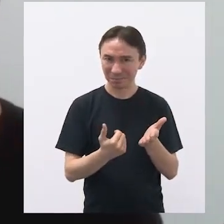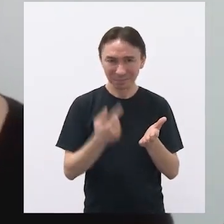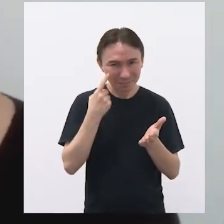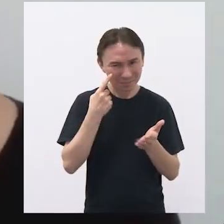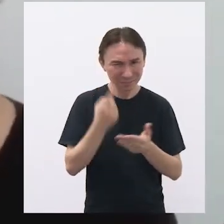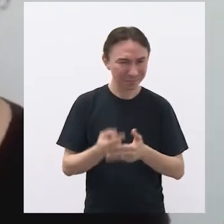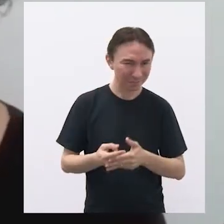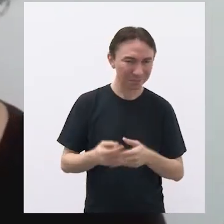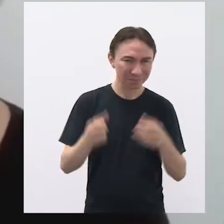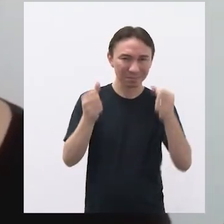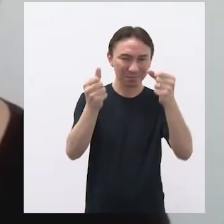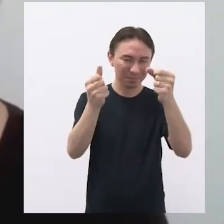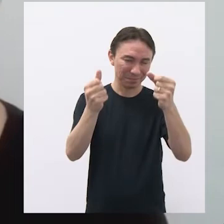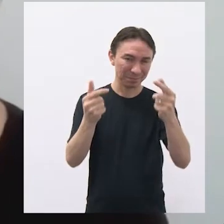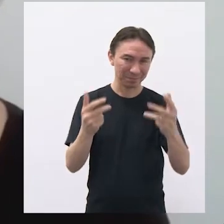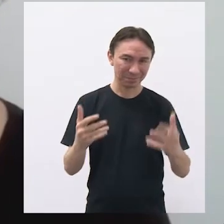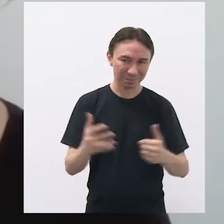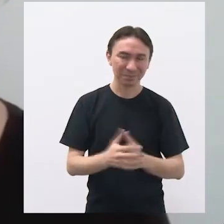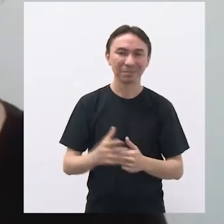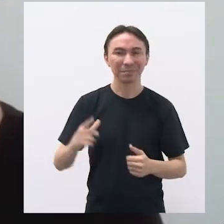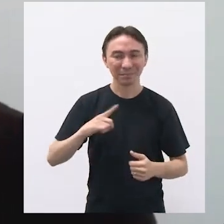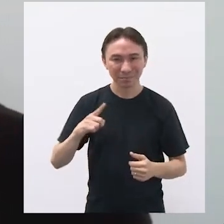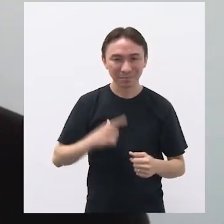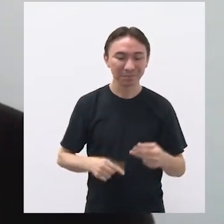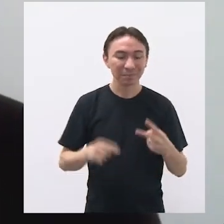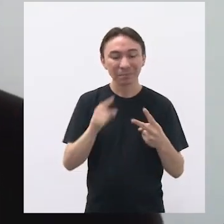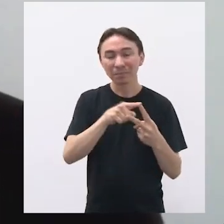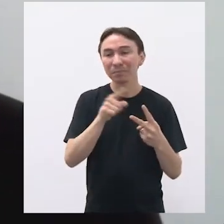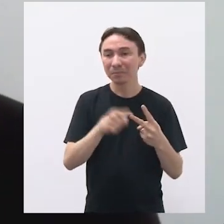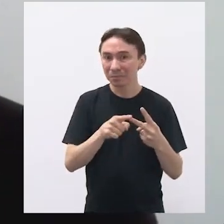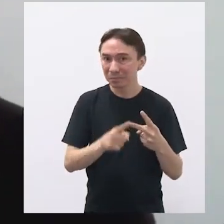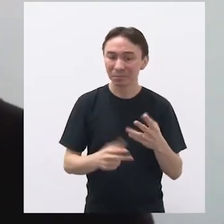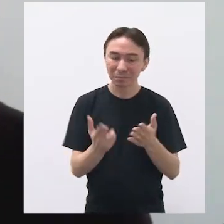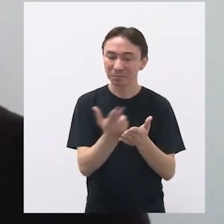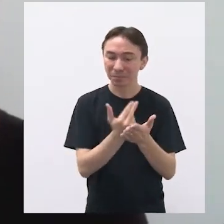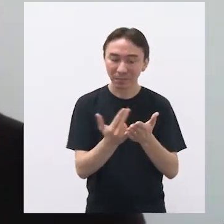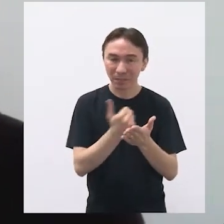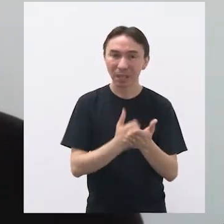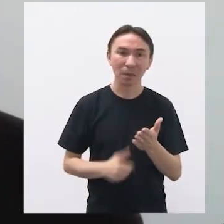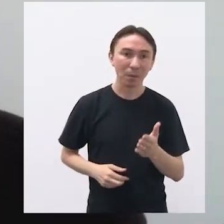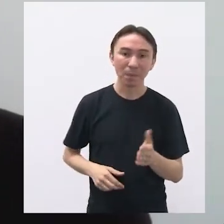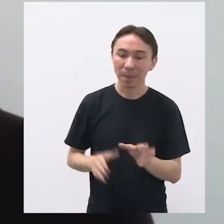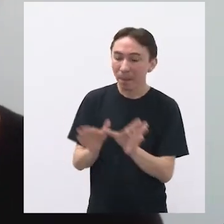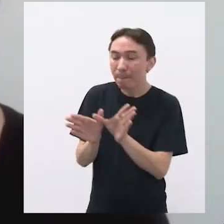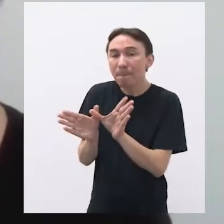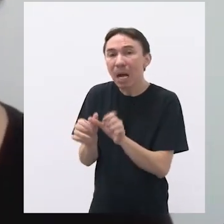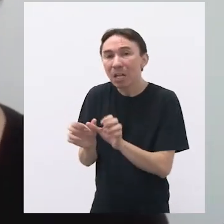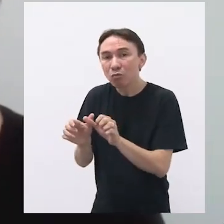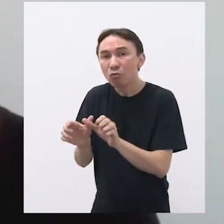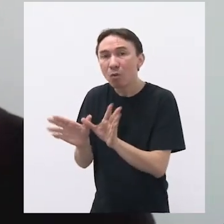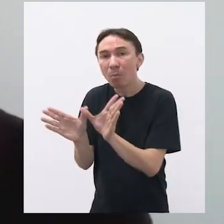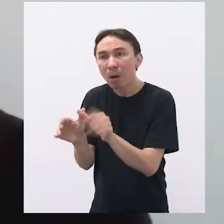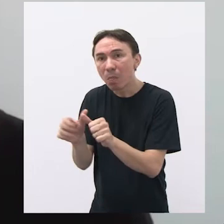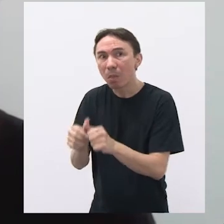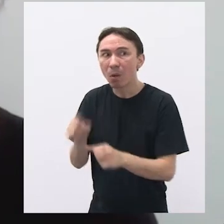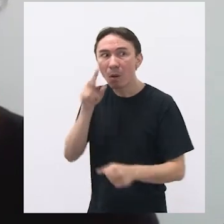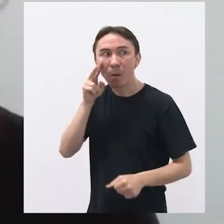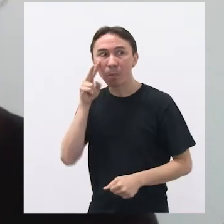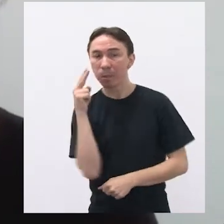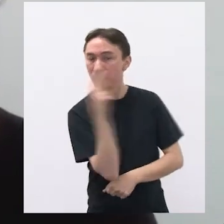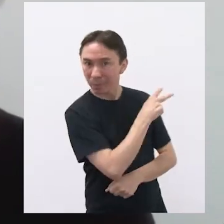Tem dois símbolos muito conhecidos, né? O do pássaro, olhando para trás, também tem um símbolo que parece muito